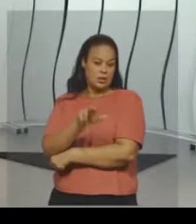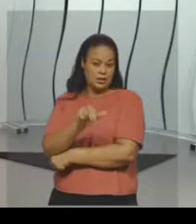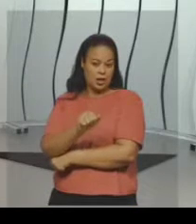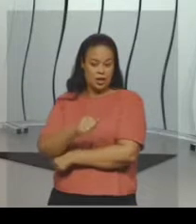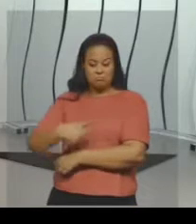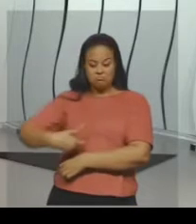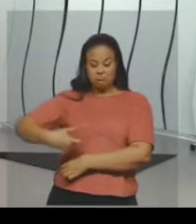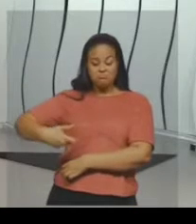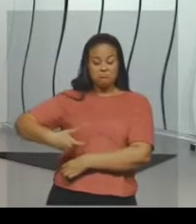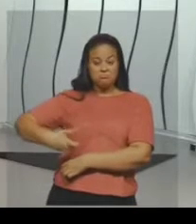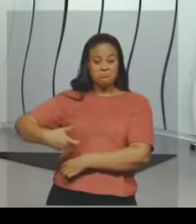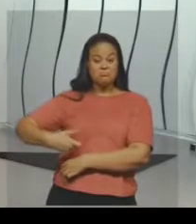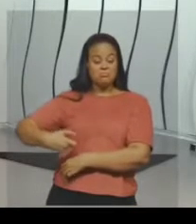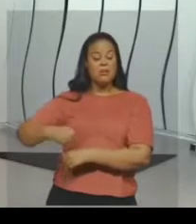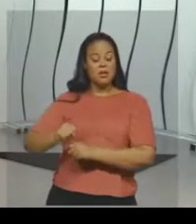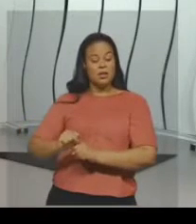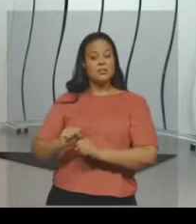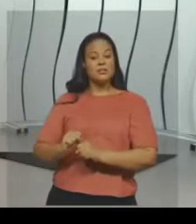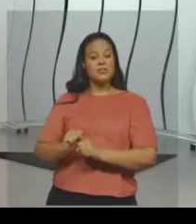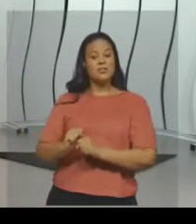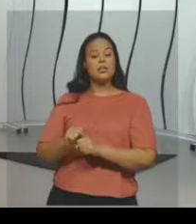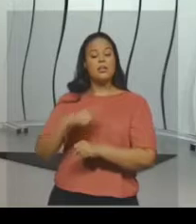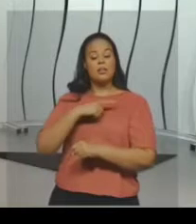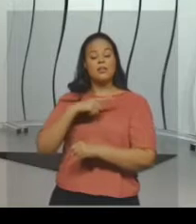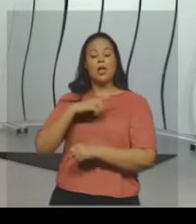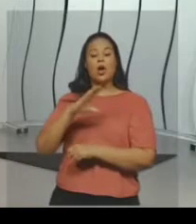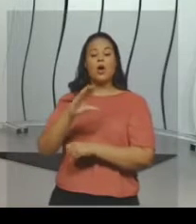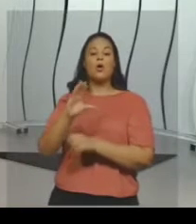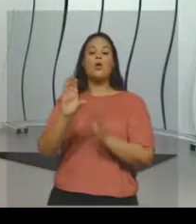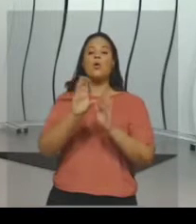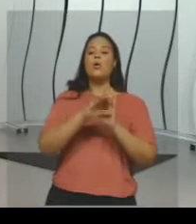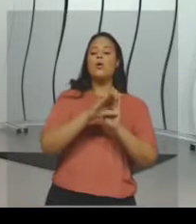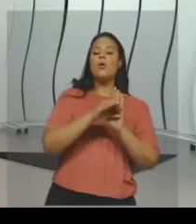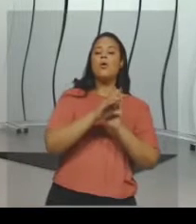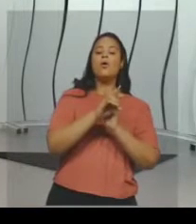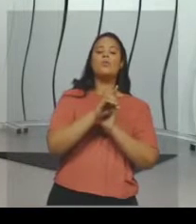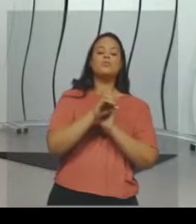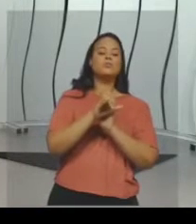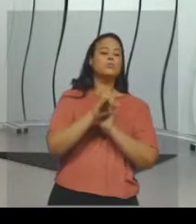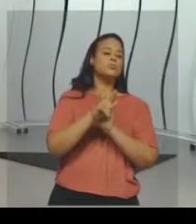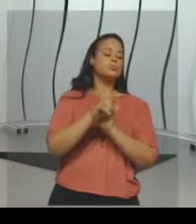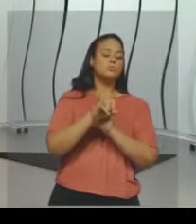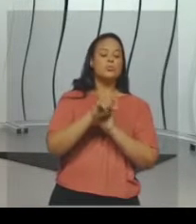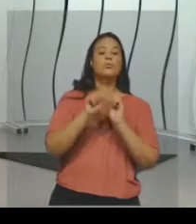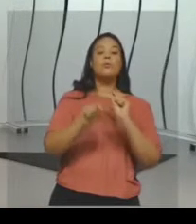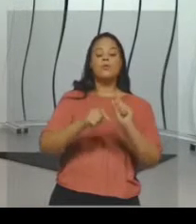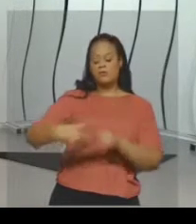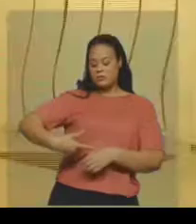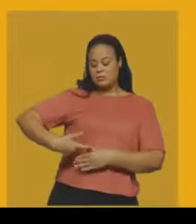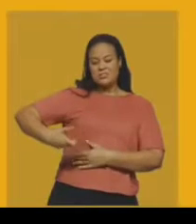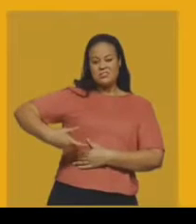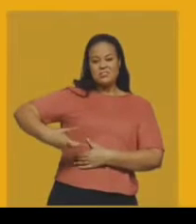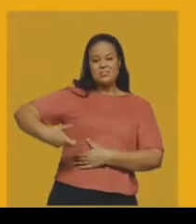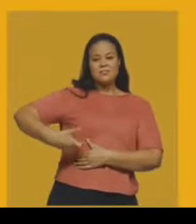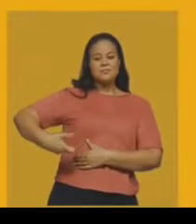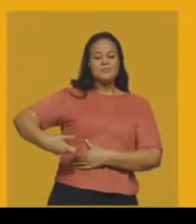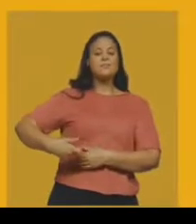um monte de DNAzinho que tem o código da insulina. E nesse meio líquido, existe uma tendência da